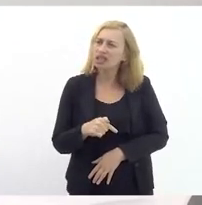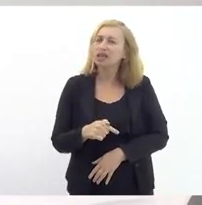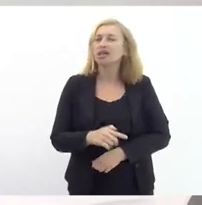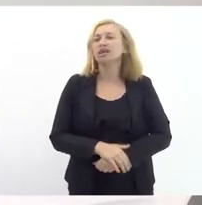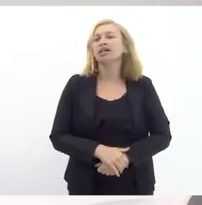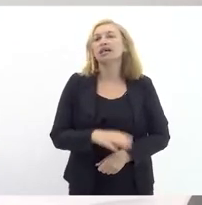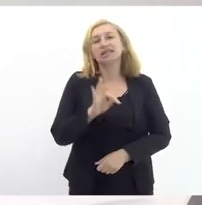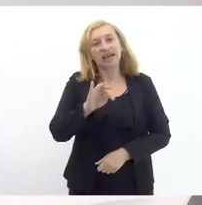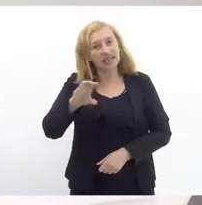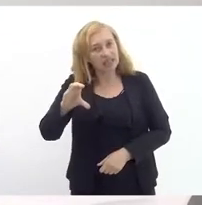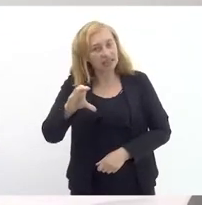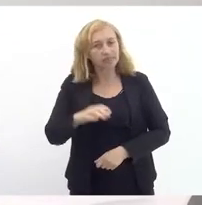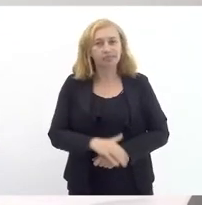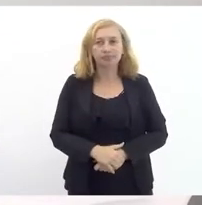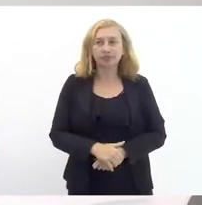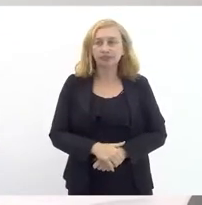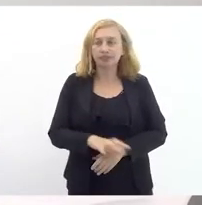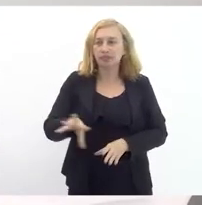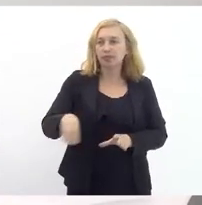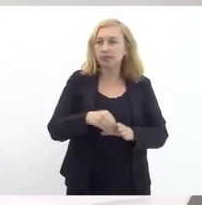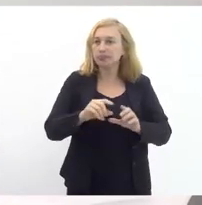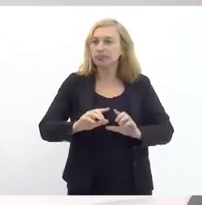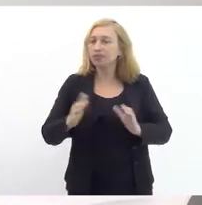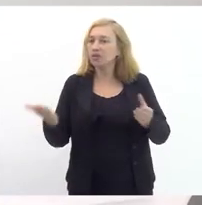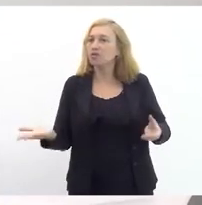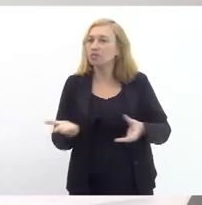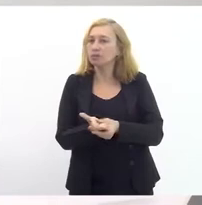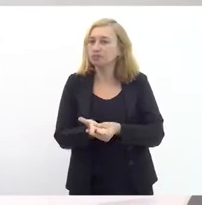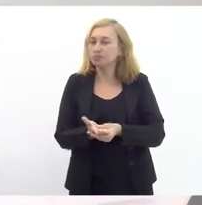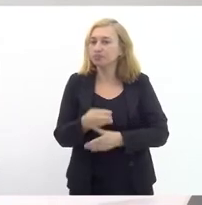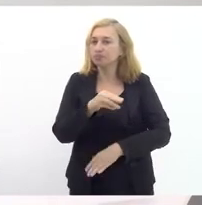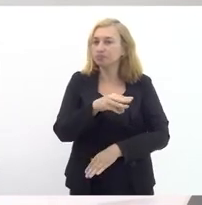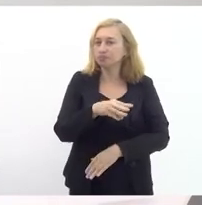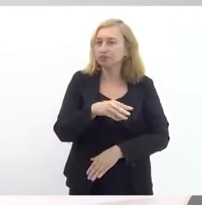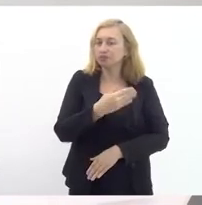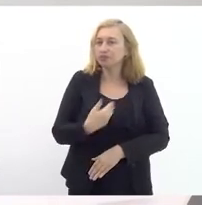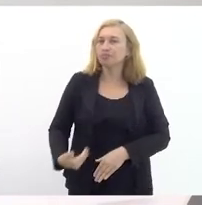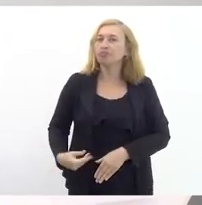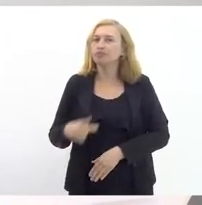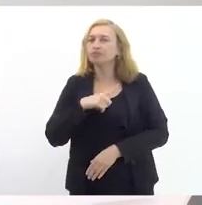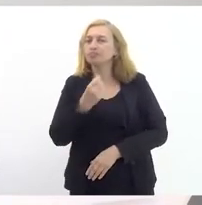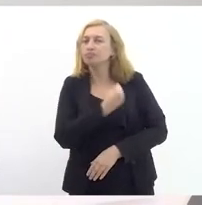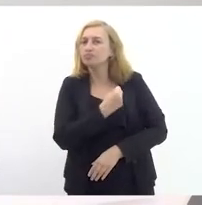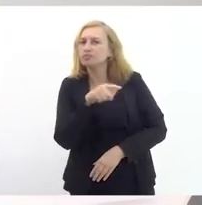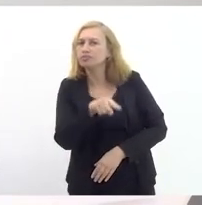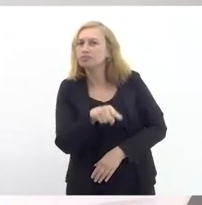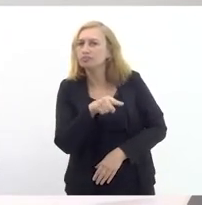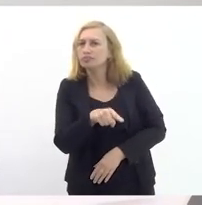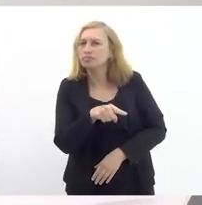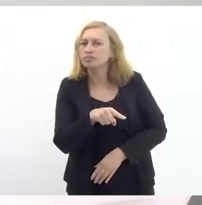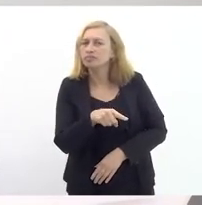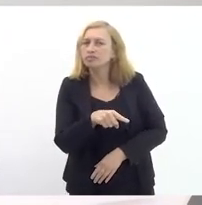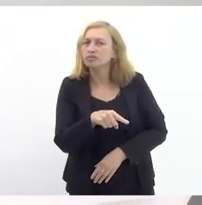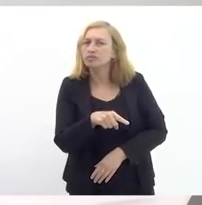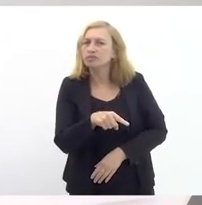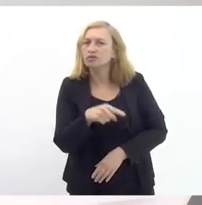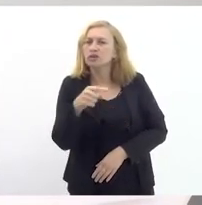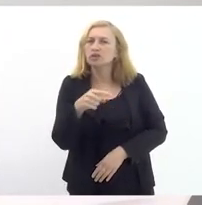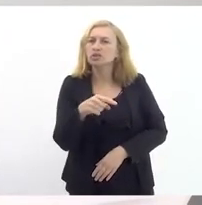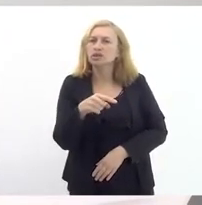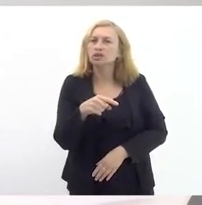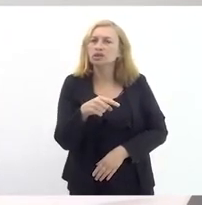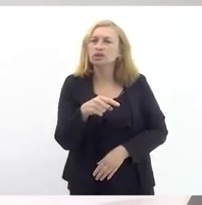TAC, entrou com uma ação civil pública, tem o nome, o número dela aqui, que condenou a Supervia